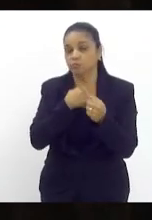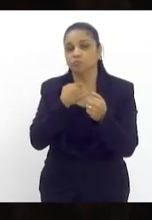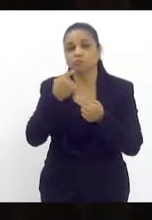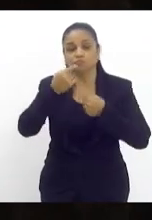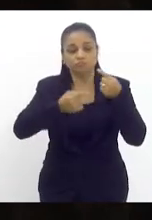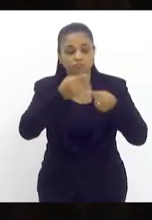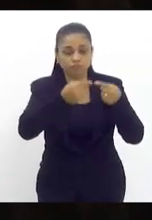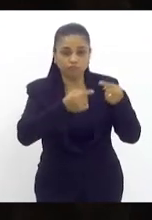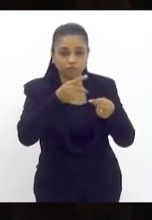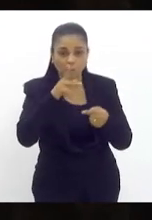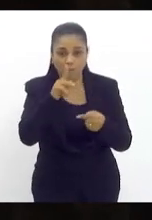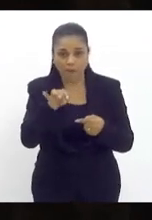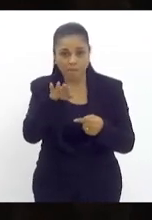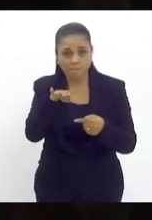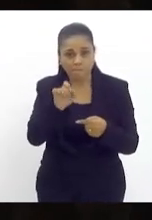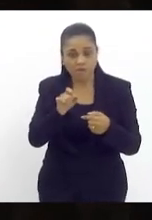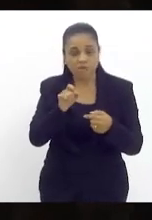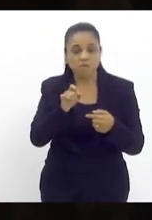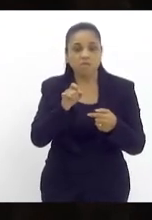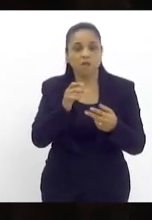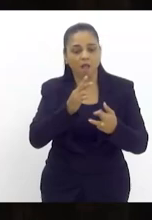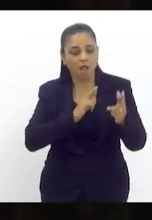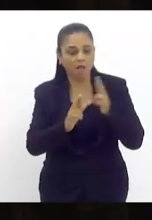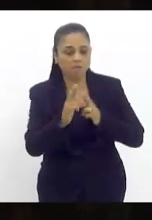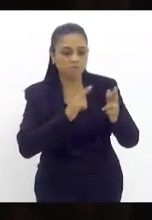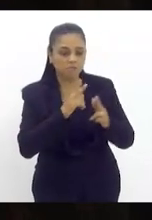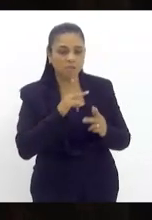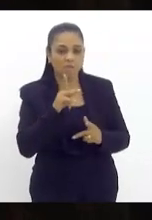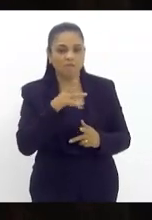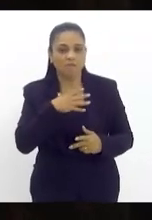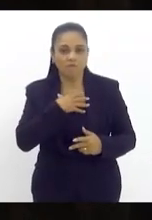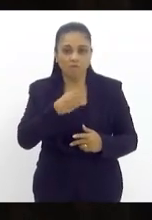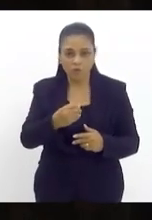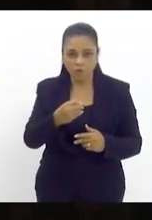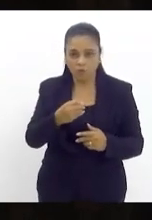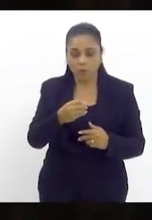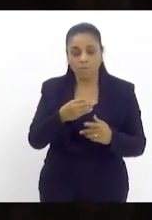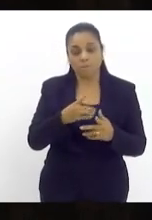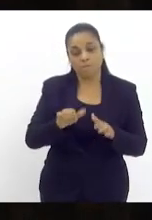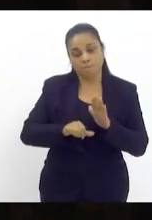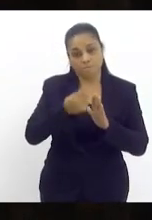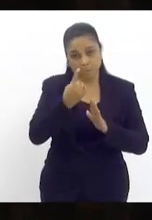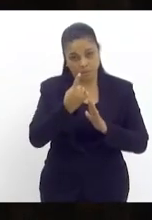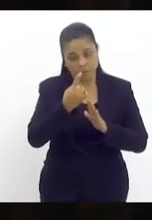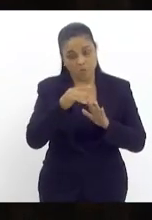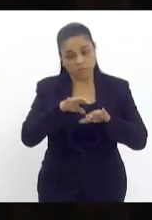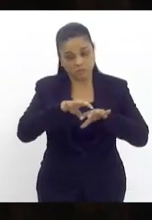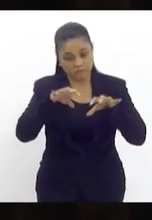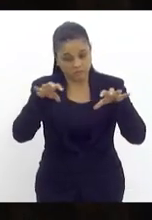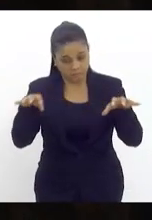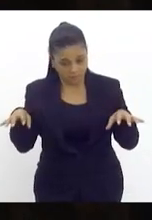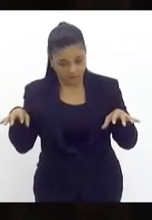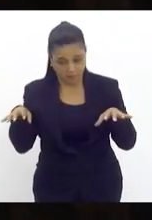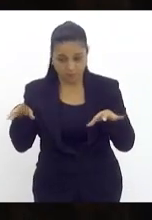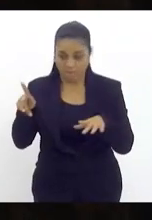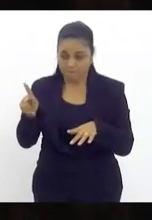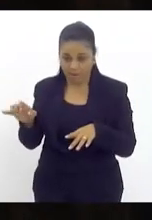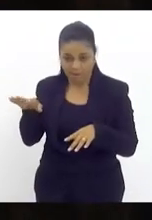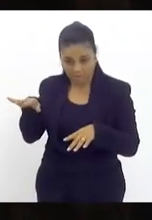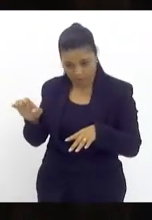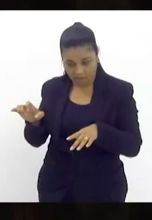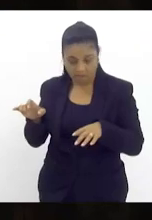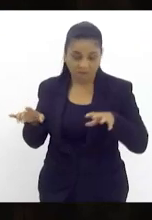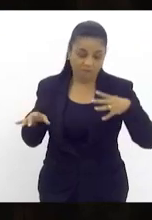a relação com os filhos, primeiro separadamente, depois junto. E a família ganhava